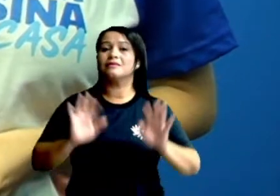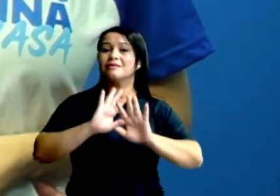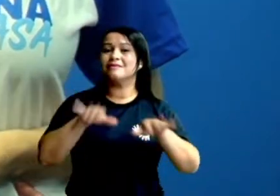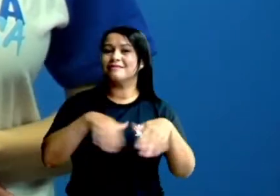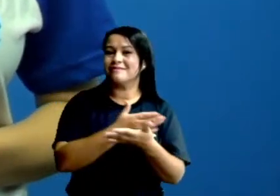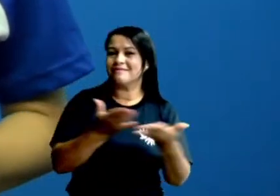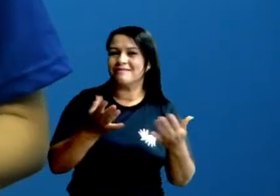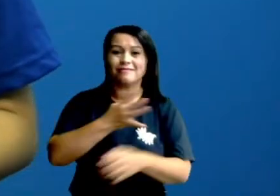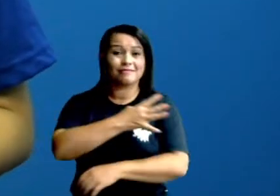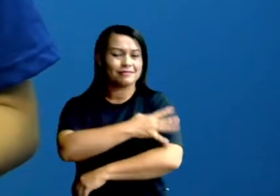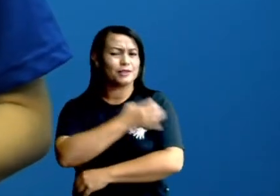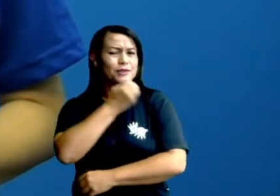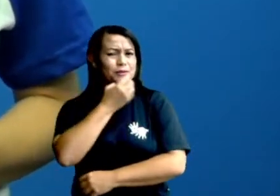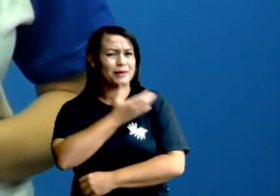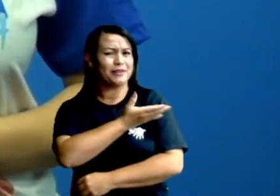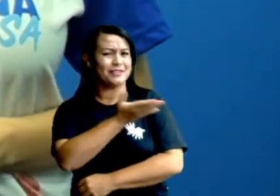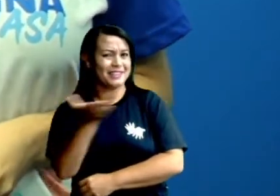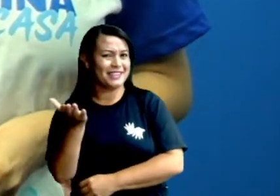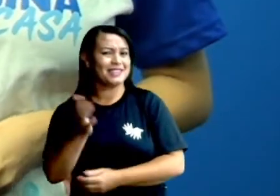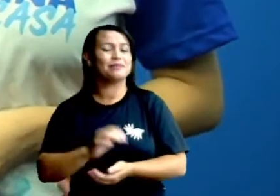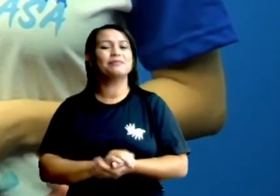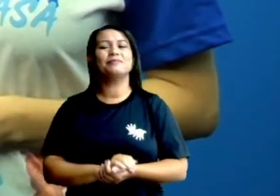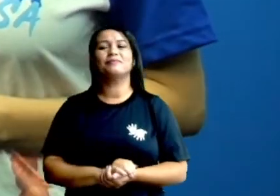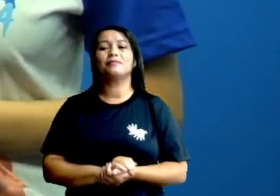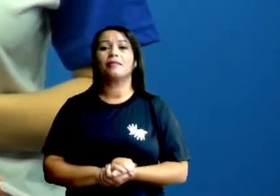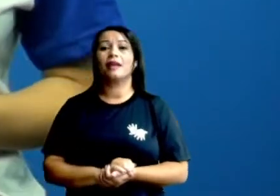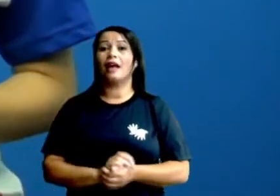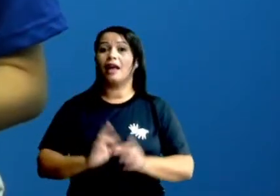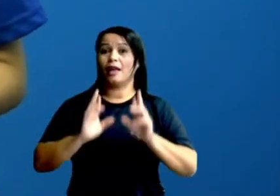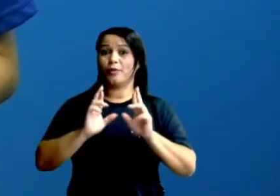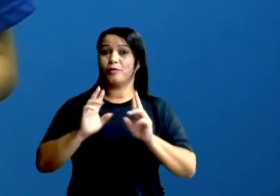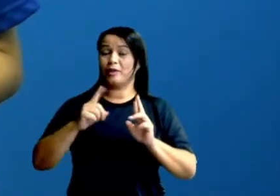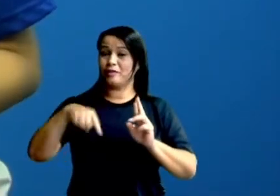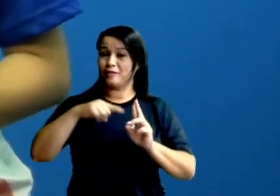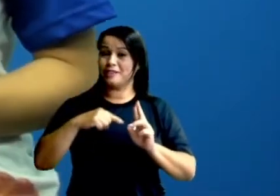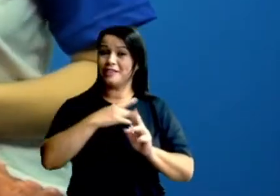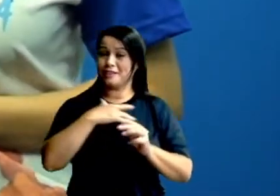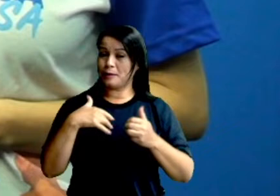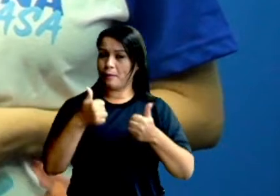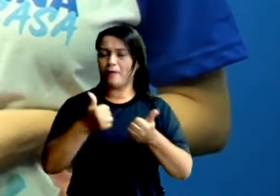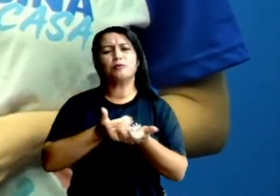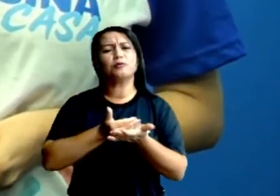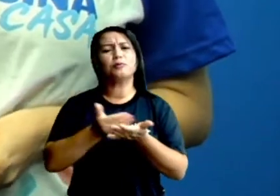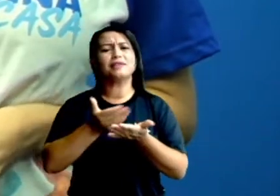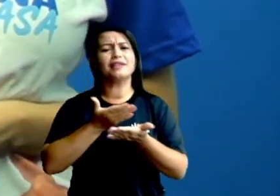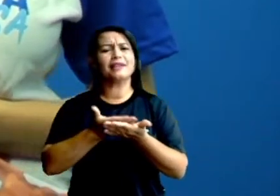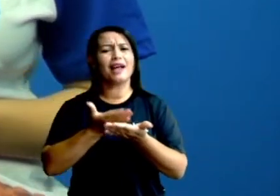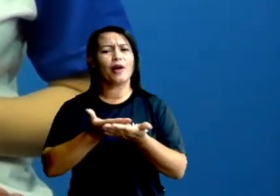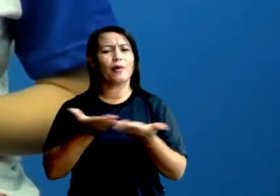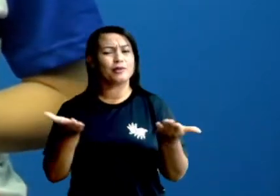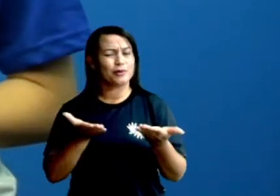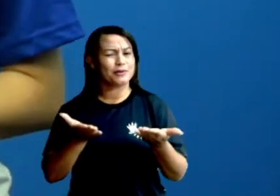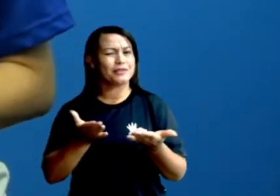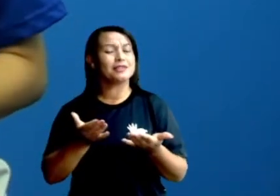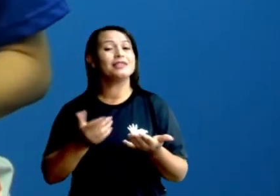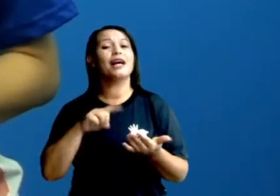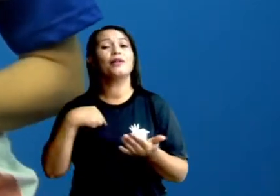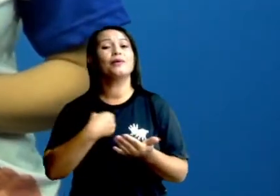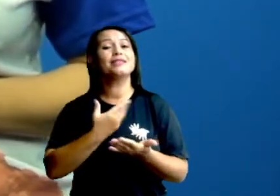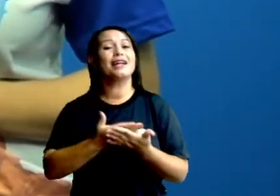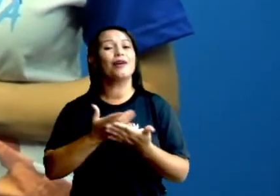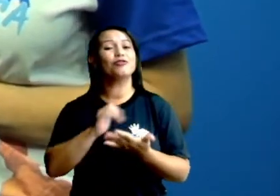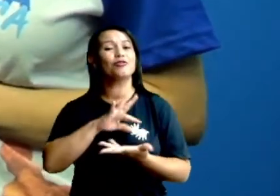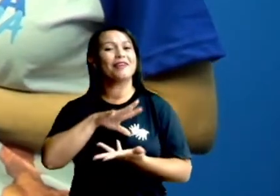Olá, quarto ano, tudo bem com vocês? Espero que todos estejam bem. Vamos dar início à nossa aula de hoje, tá? A nossa aula